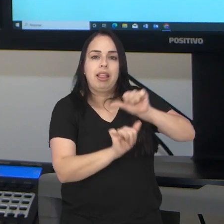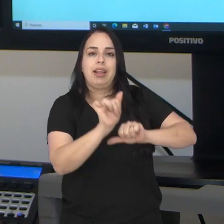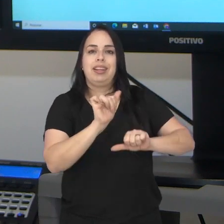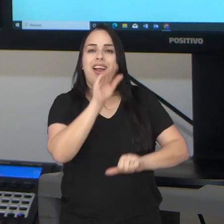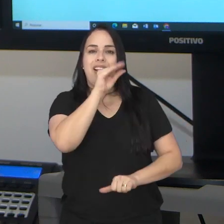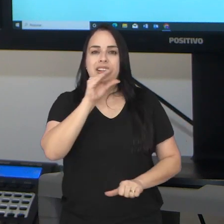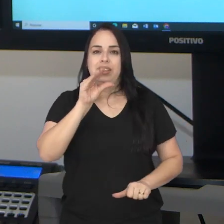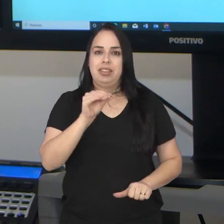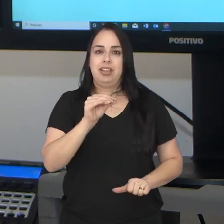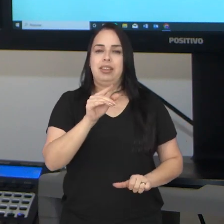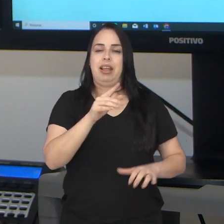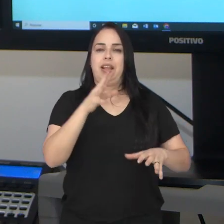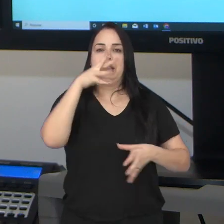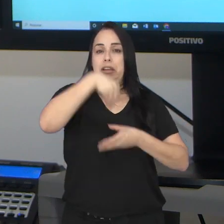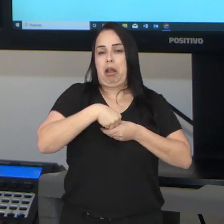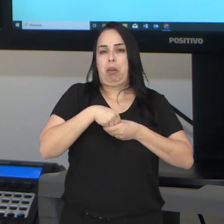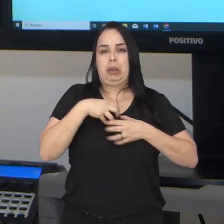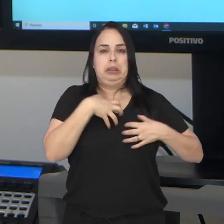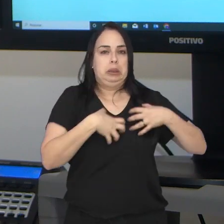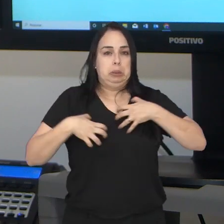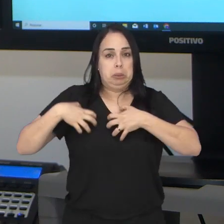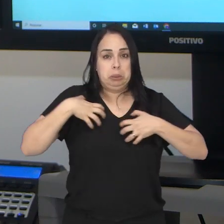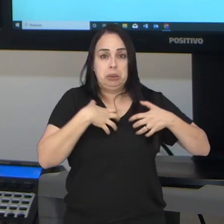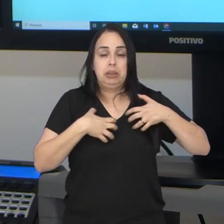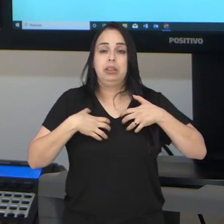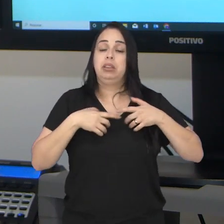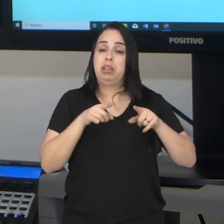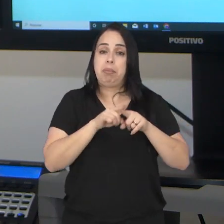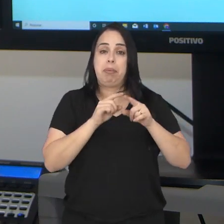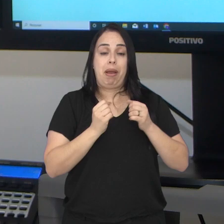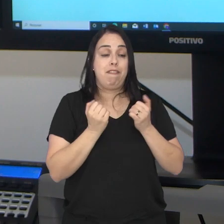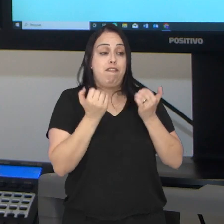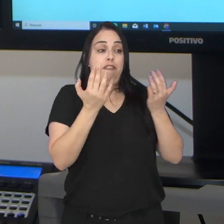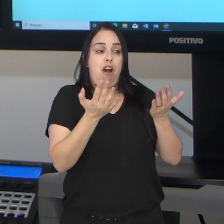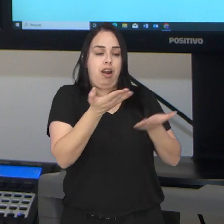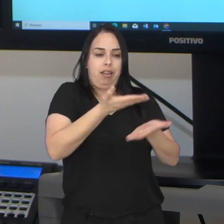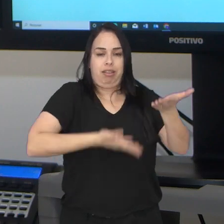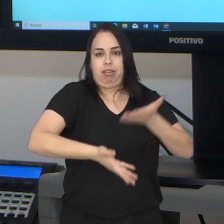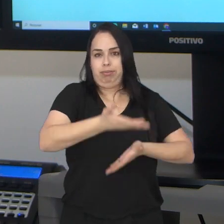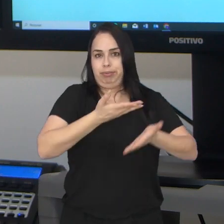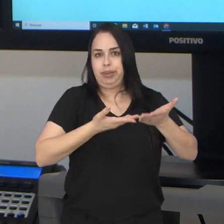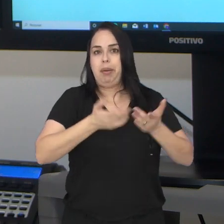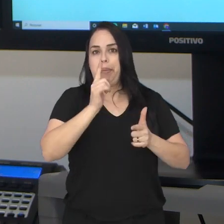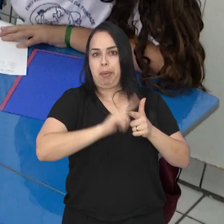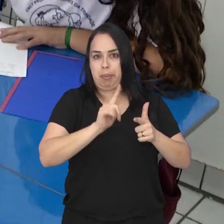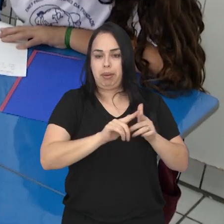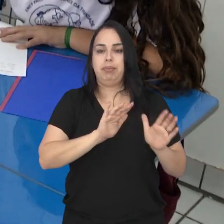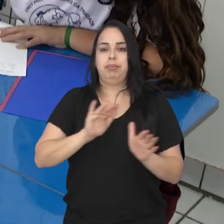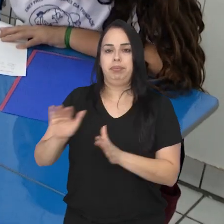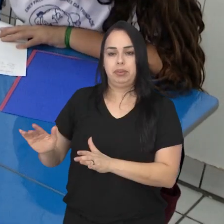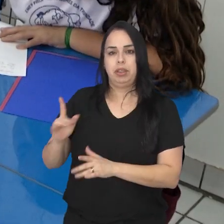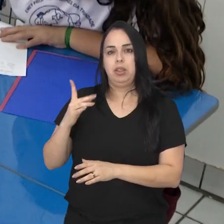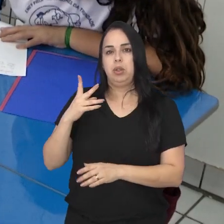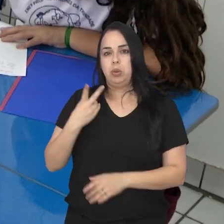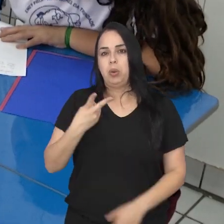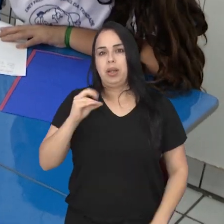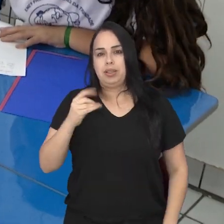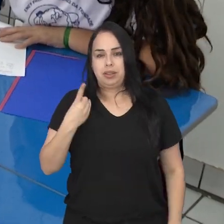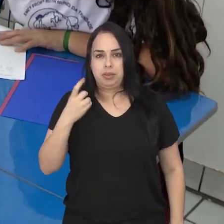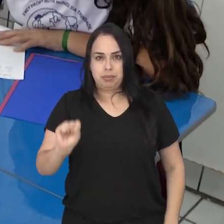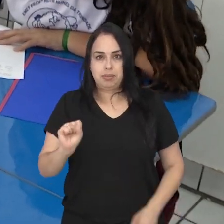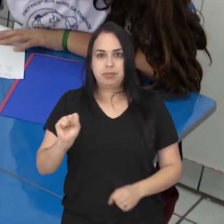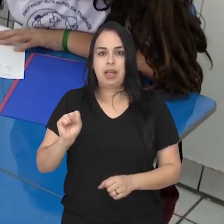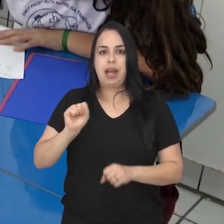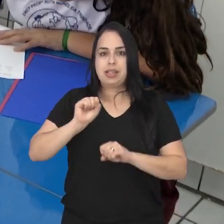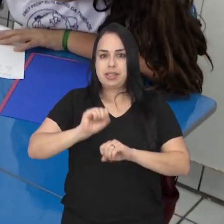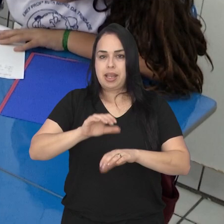né a fase que humano tem seus conflitos internos e os seus externos né com aqueles com as quais eles se relaciona desde 2018 a